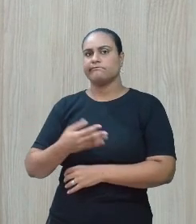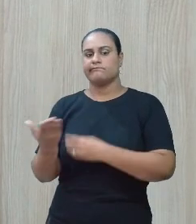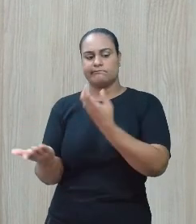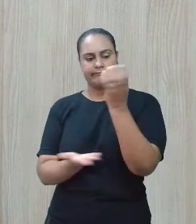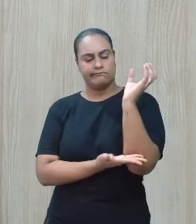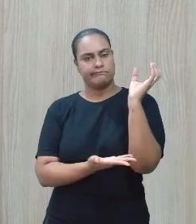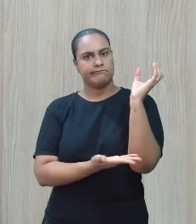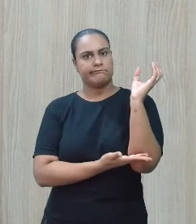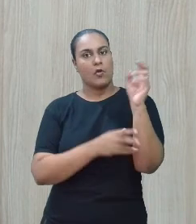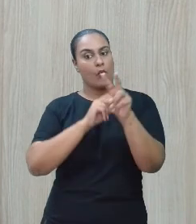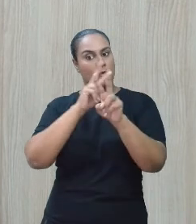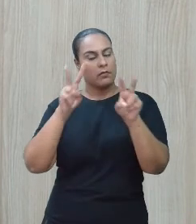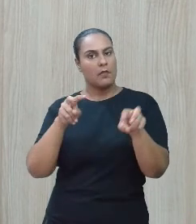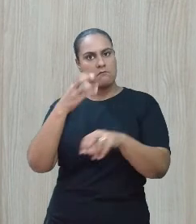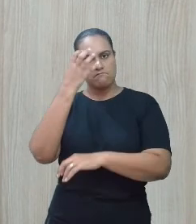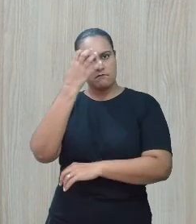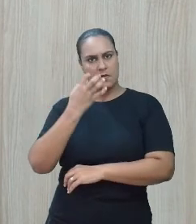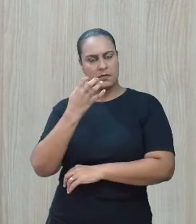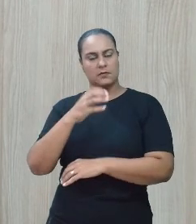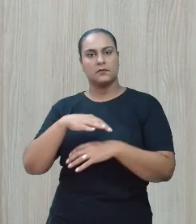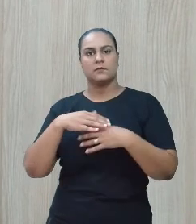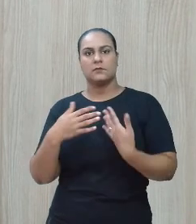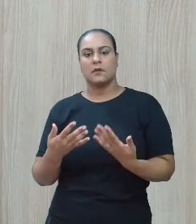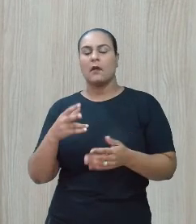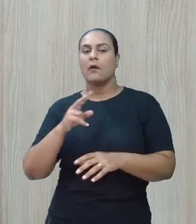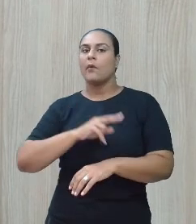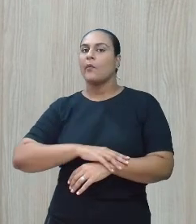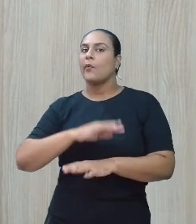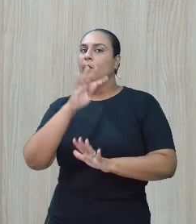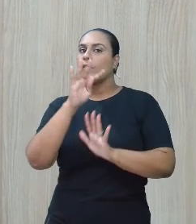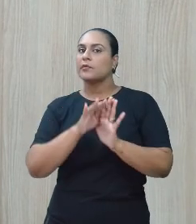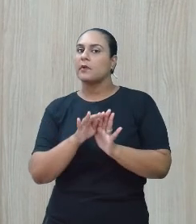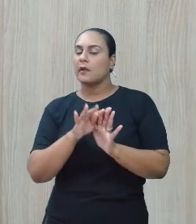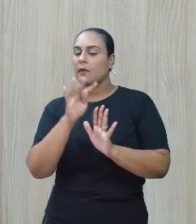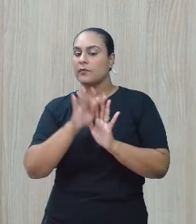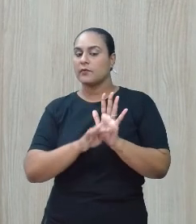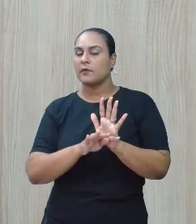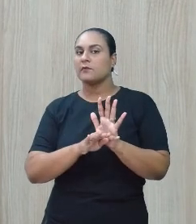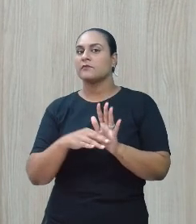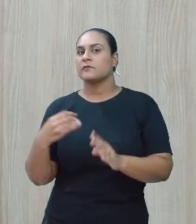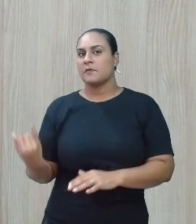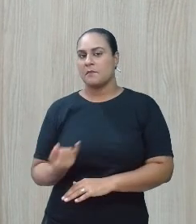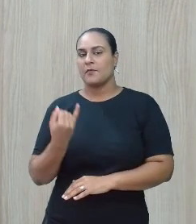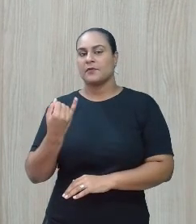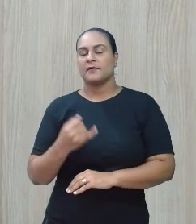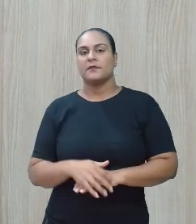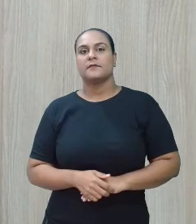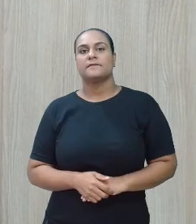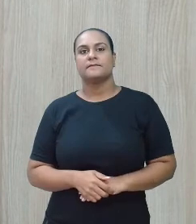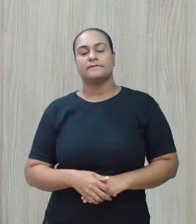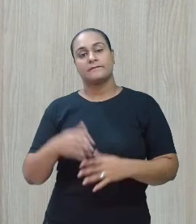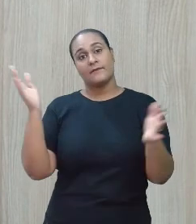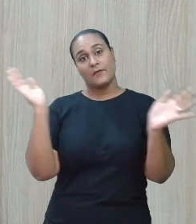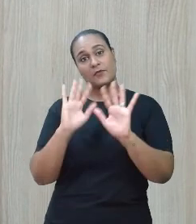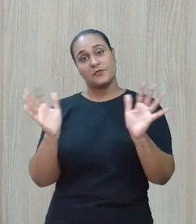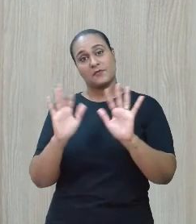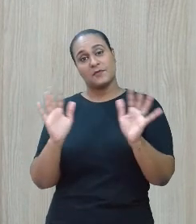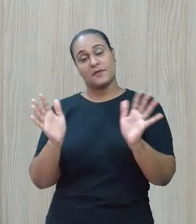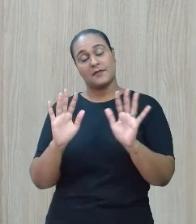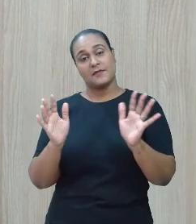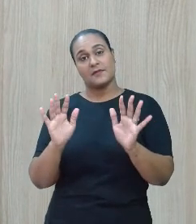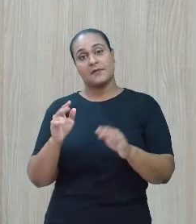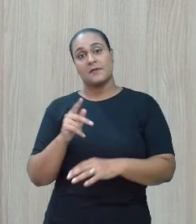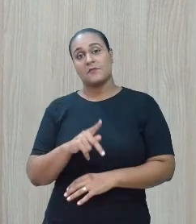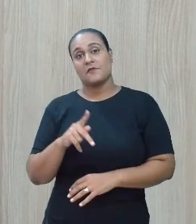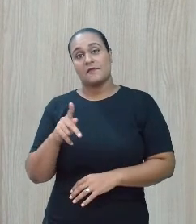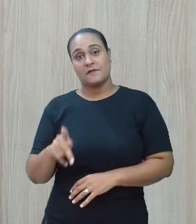exemplo. E aí, o meu texto vai reverberar socialmente com muito poder, tá certo? Eu vou me despedindo por aqui, a